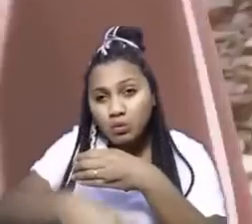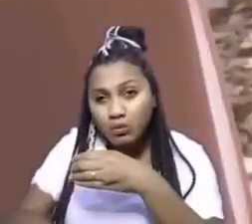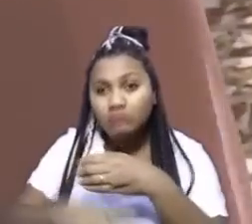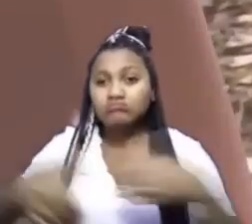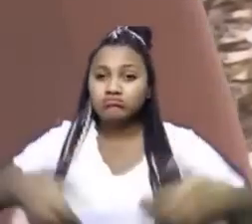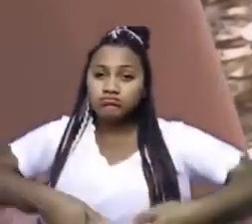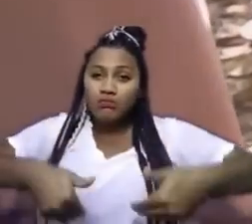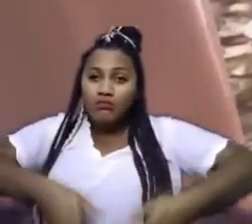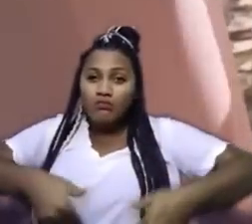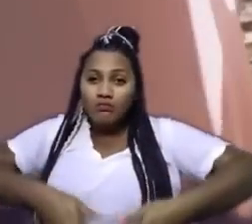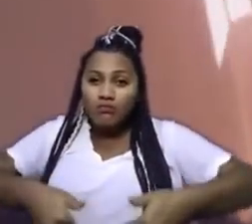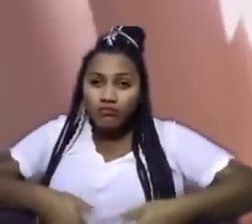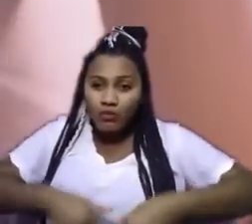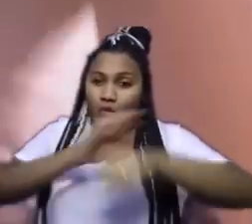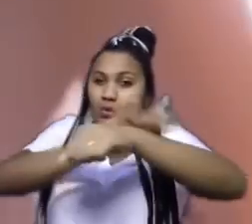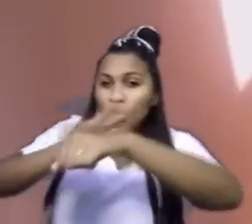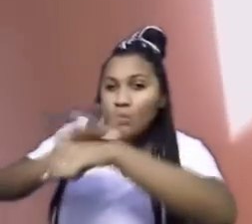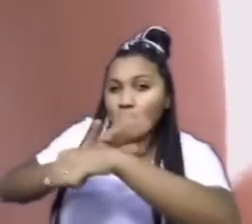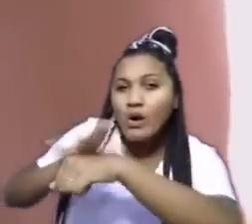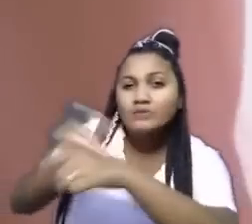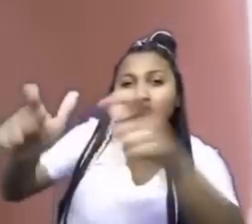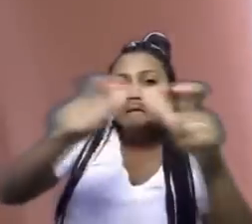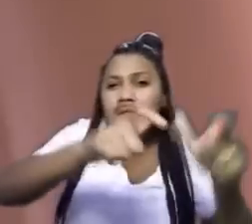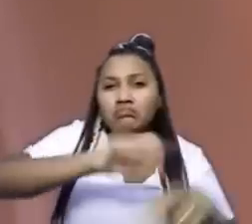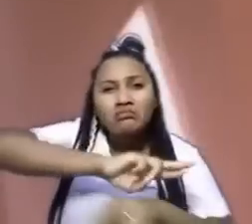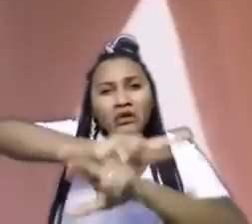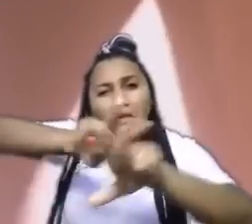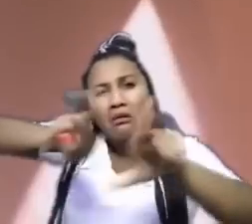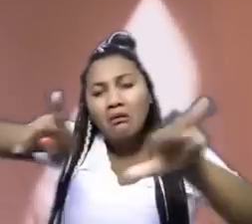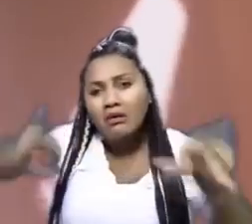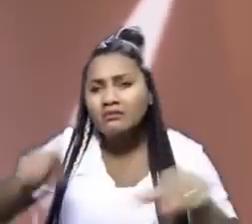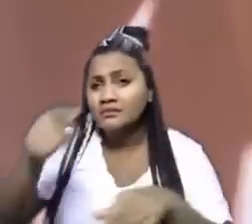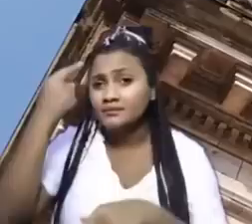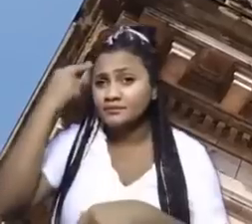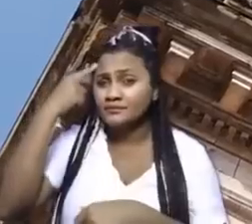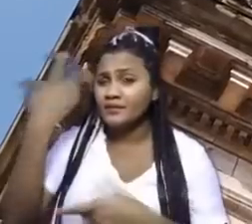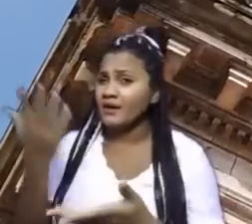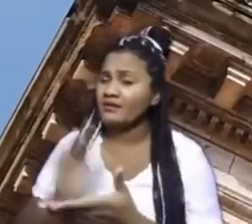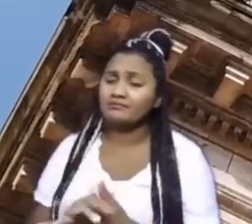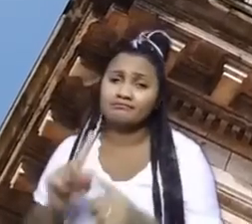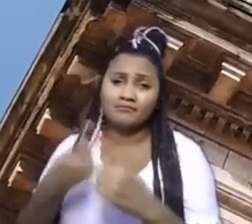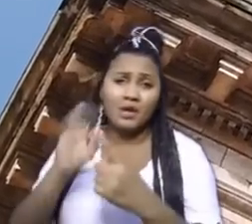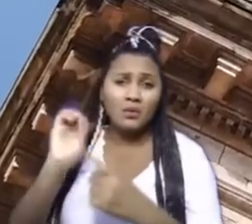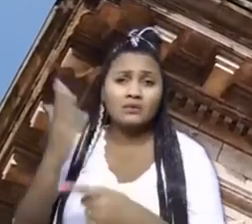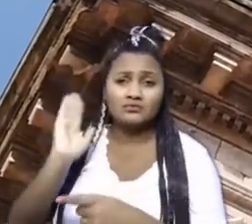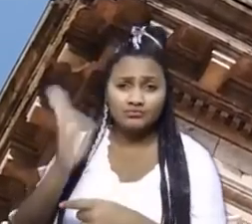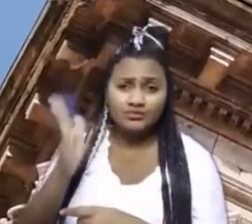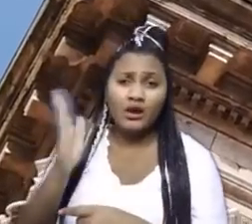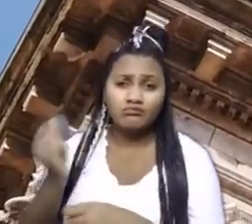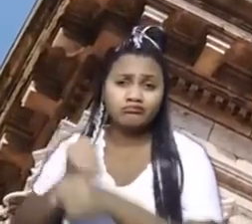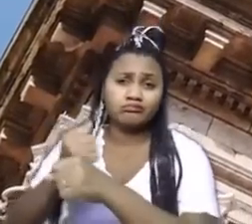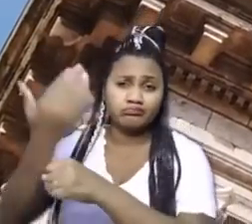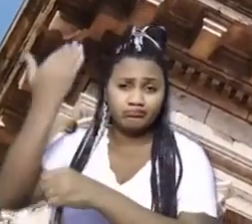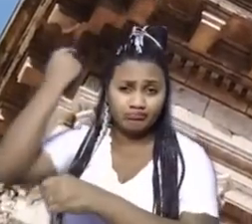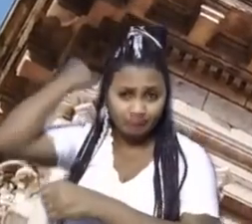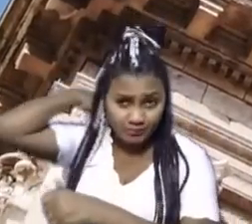fome, peste em vários lugares. E você pode até pensar: mas isso tudo sempre aconteceu. Sim,